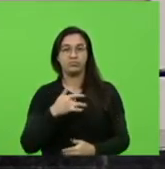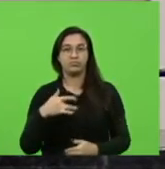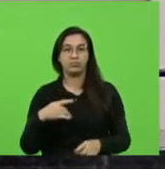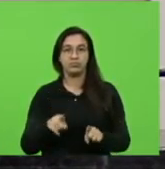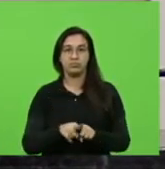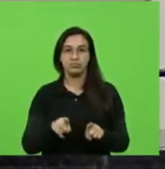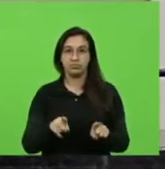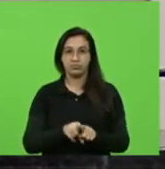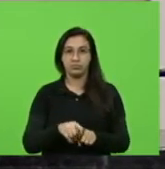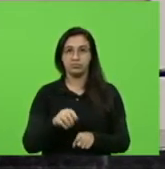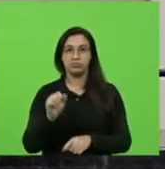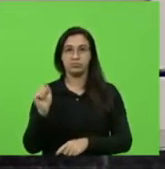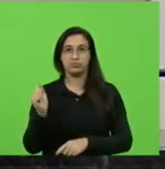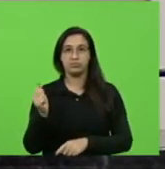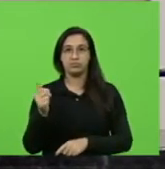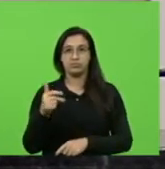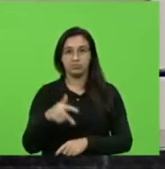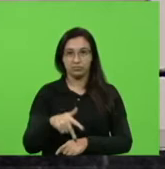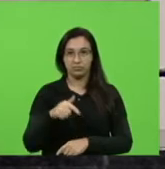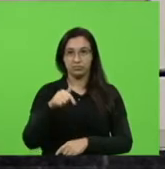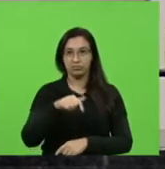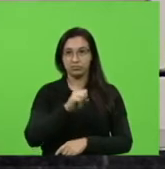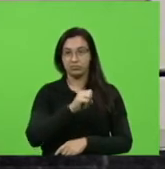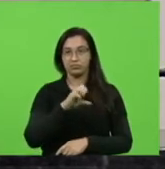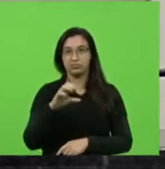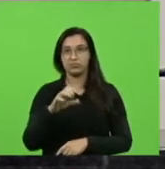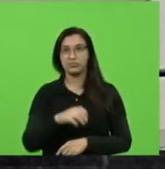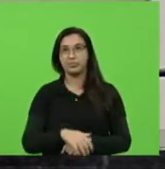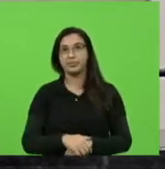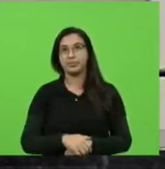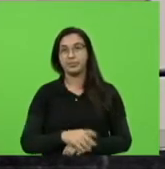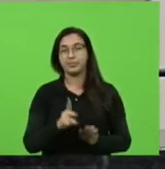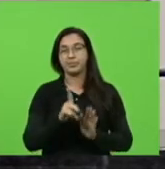Vigilância Sanitária no Estado de Santa Catarina e